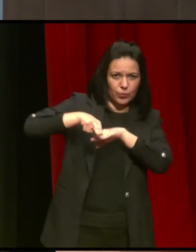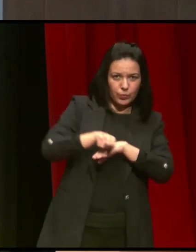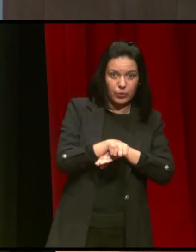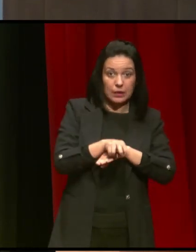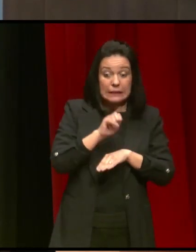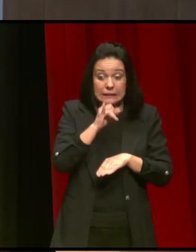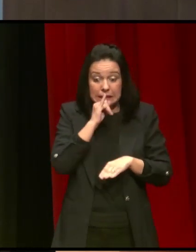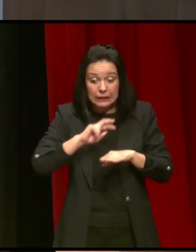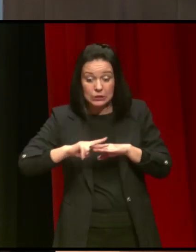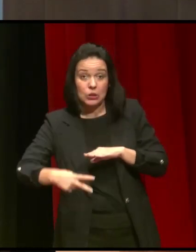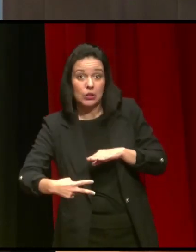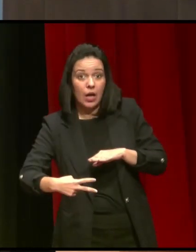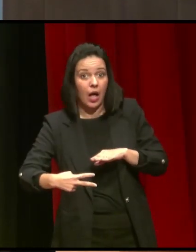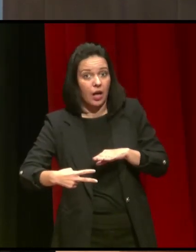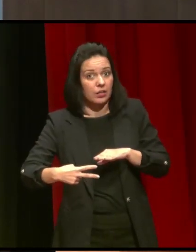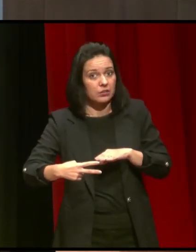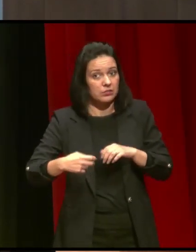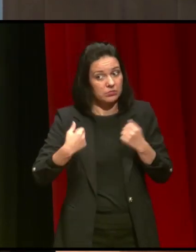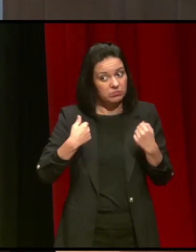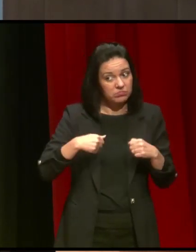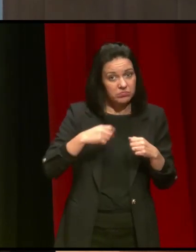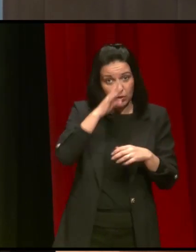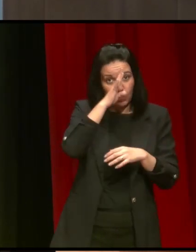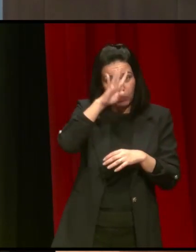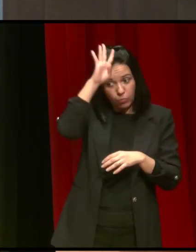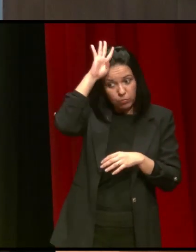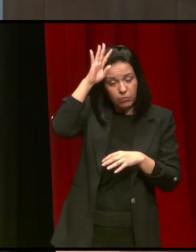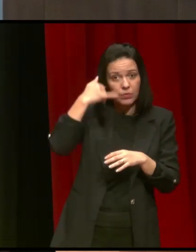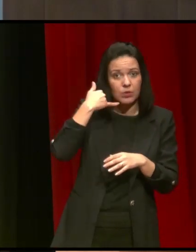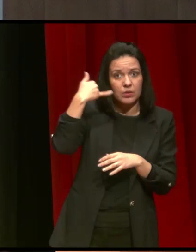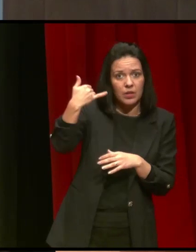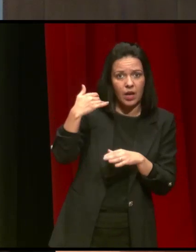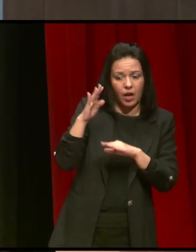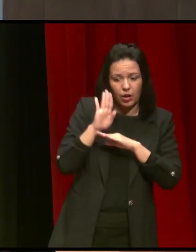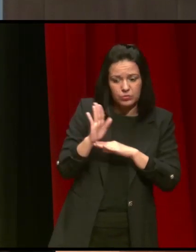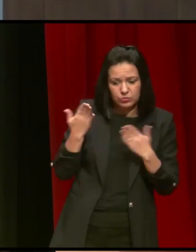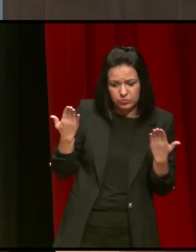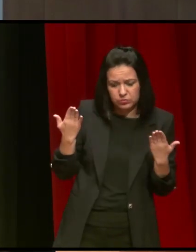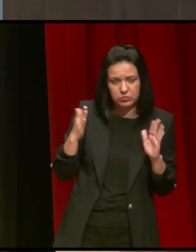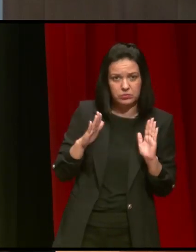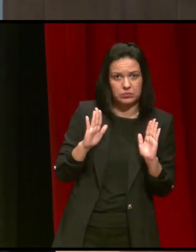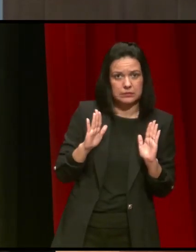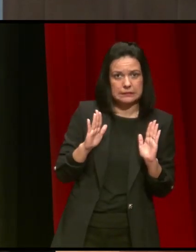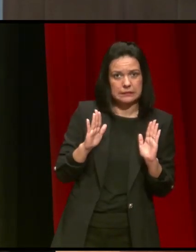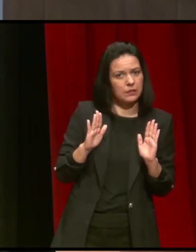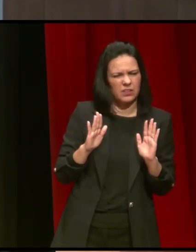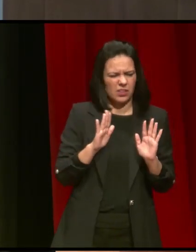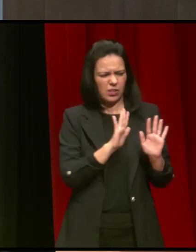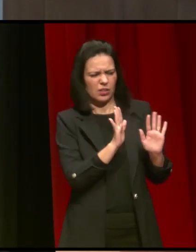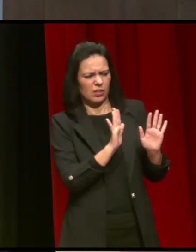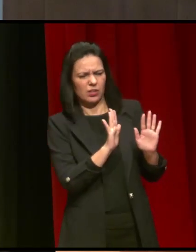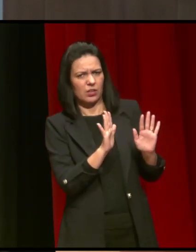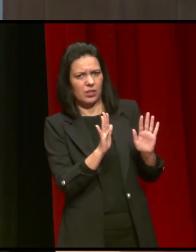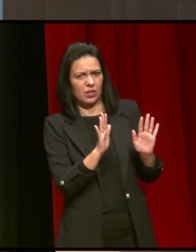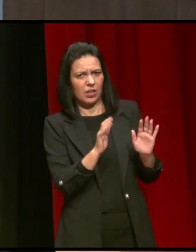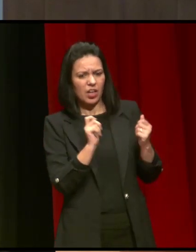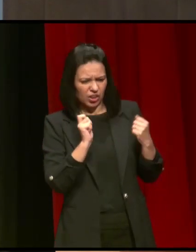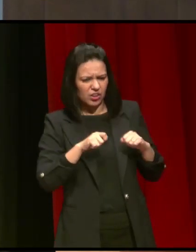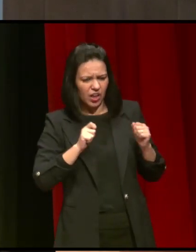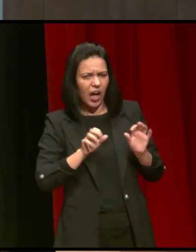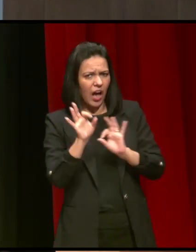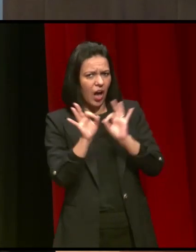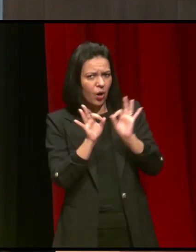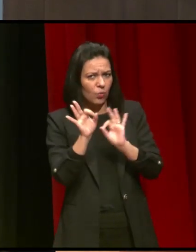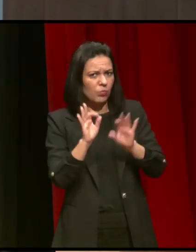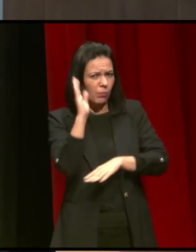chão, eu vou ter que chamar os bombeiros para levantar o senhor, porque sozinho não levanta o senhor. E eu era um gurizão novo, tinha uns 30 anos. Ah, não, pastor, vou fazer uma tábua reforçada. Aí ele